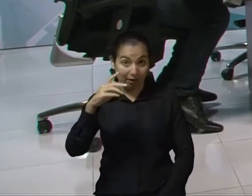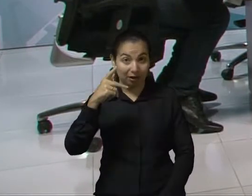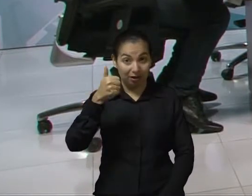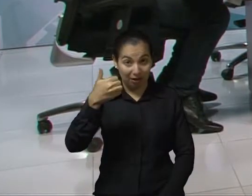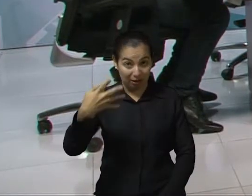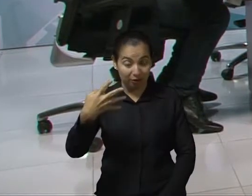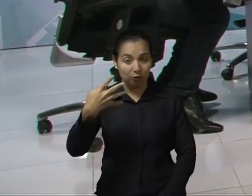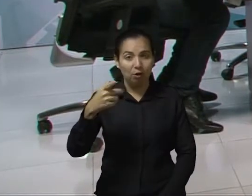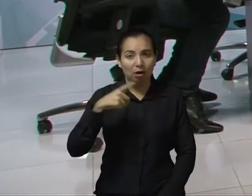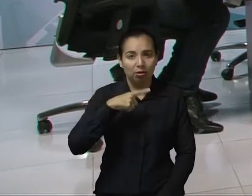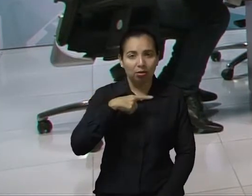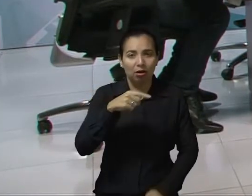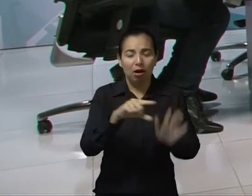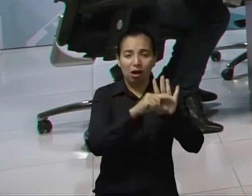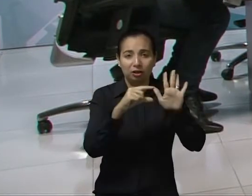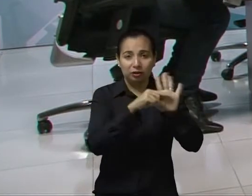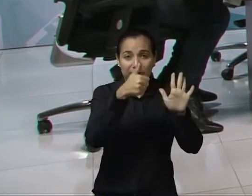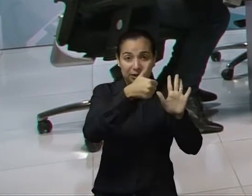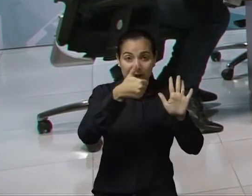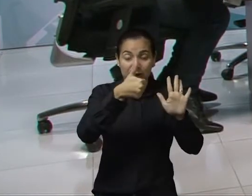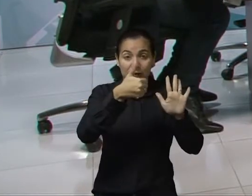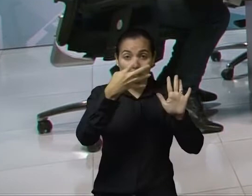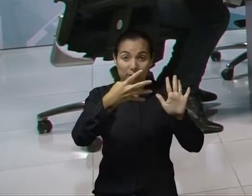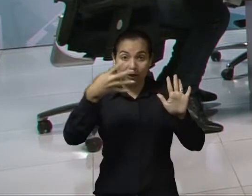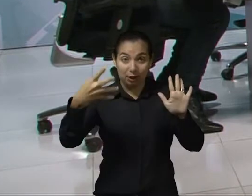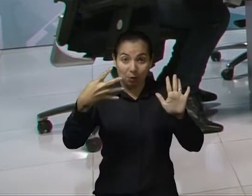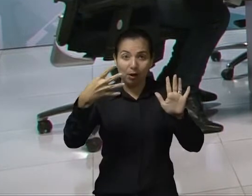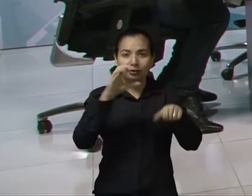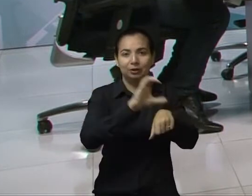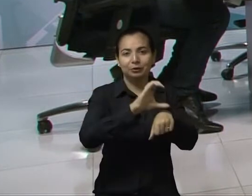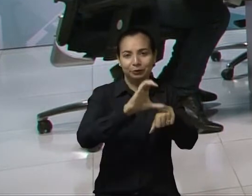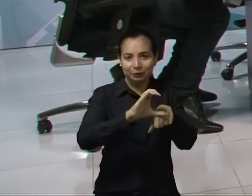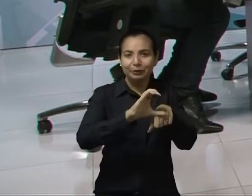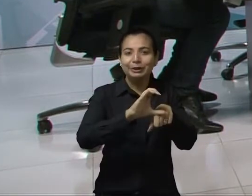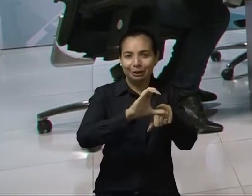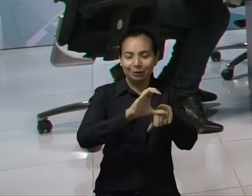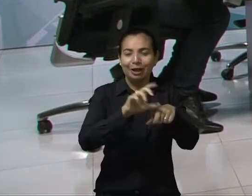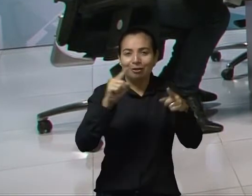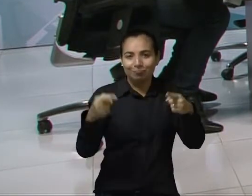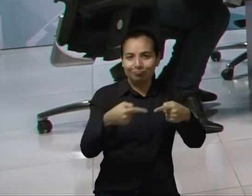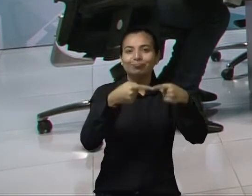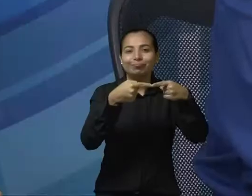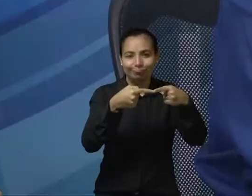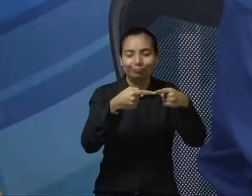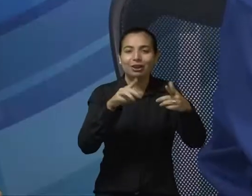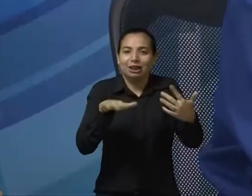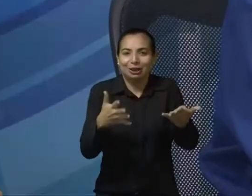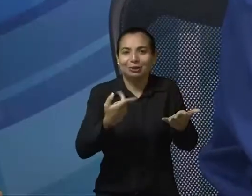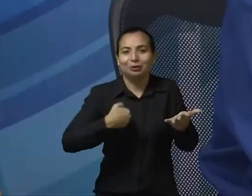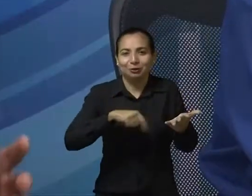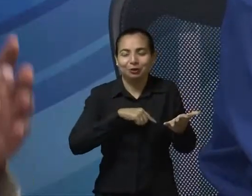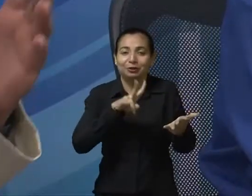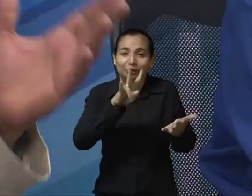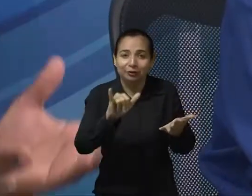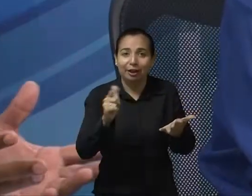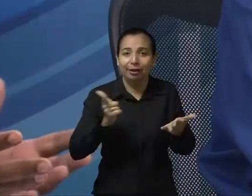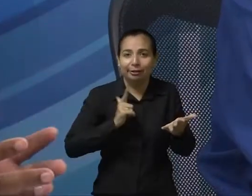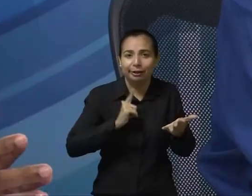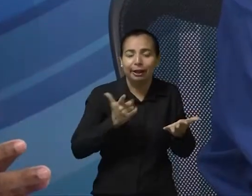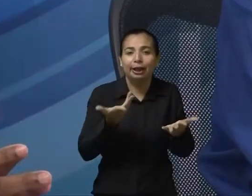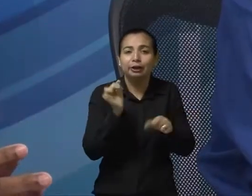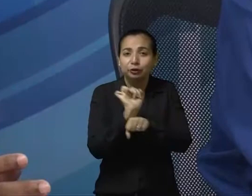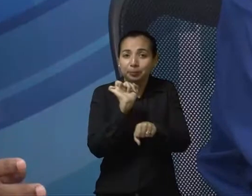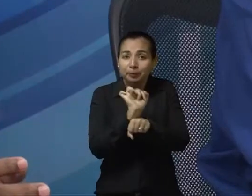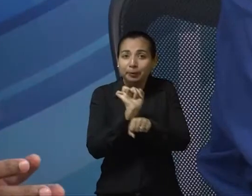artigo 144 da Constituição. E daí a gente vai, logicamente, esperar a formatação